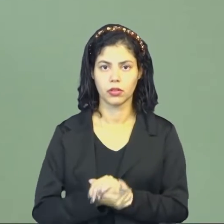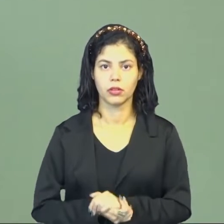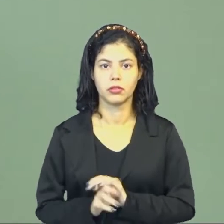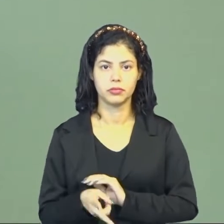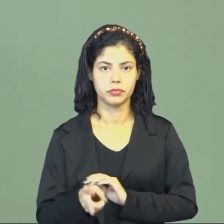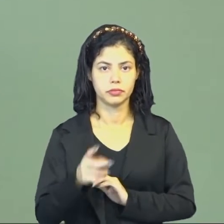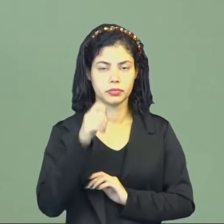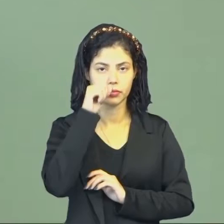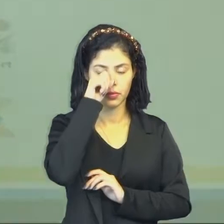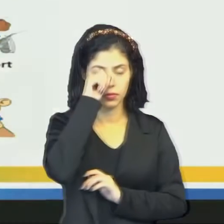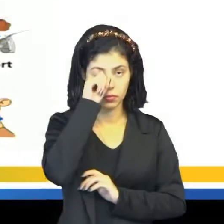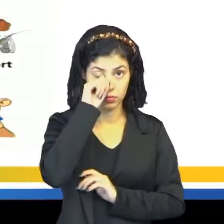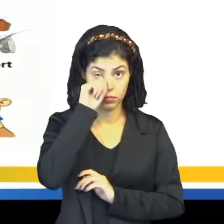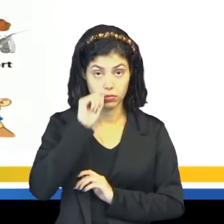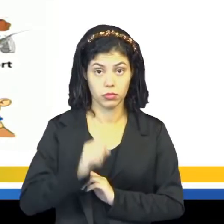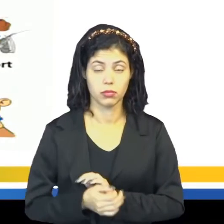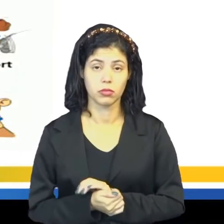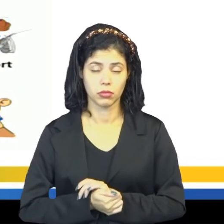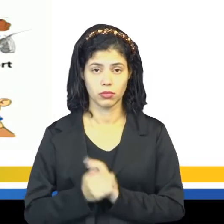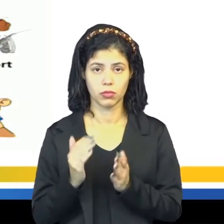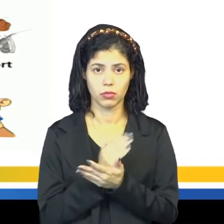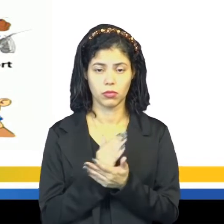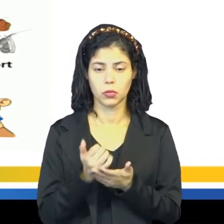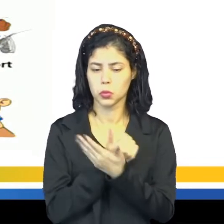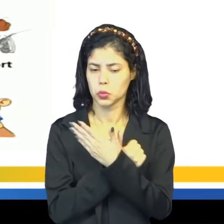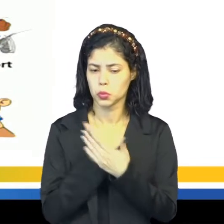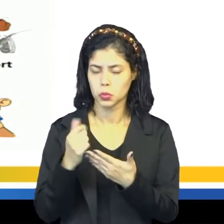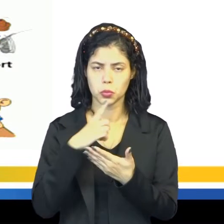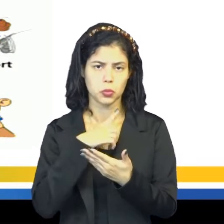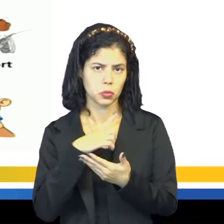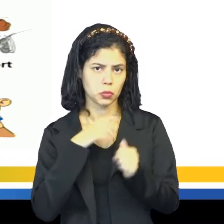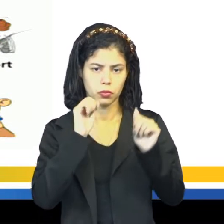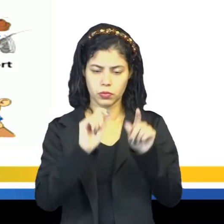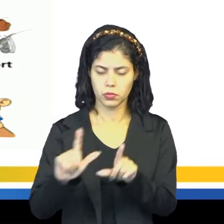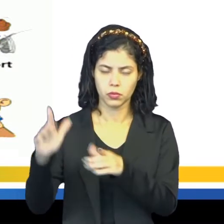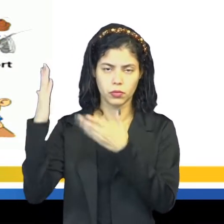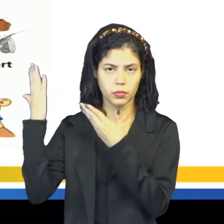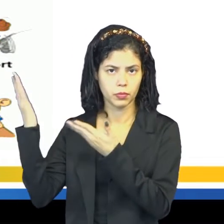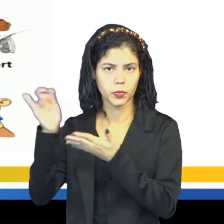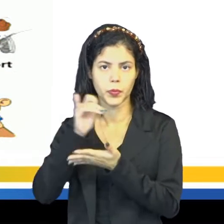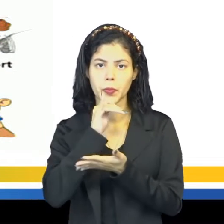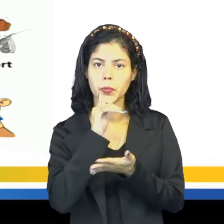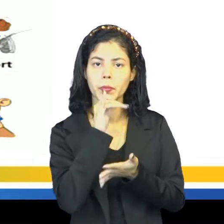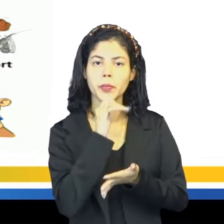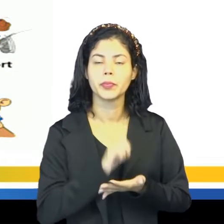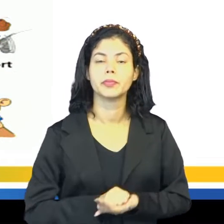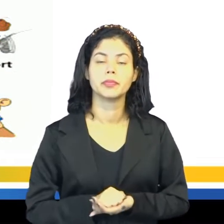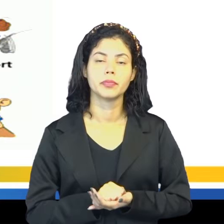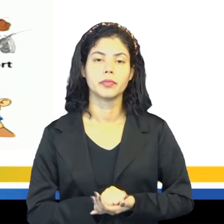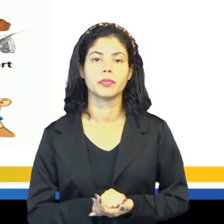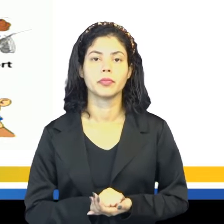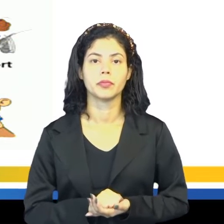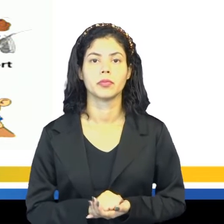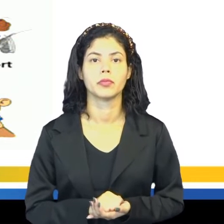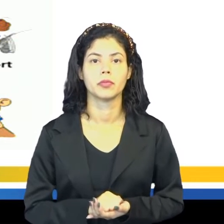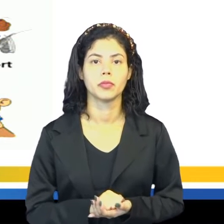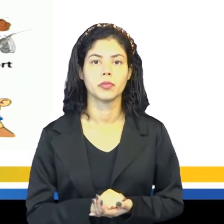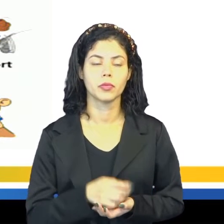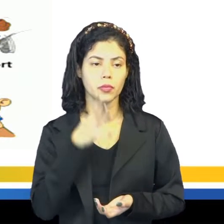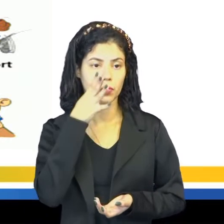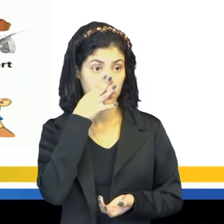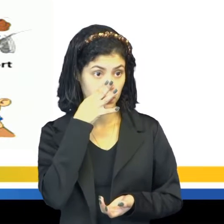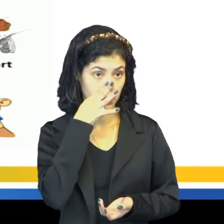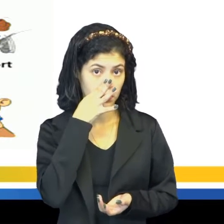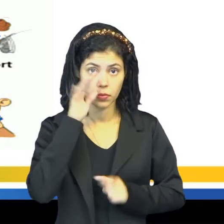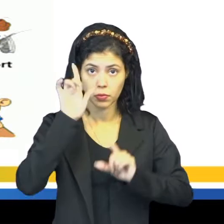Dando continuidade, nós temos aí algumas ações, né, no slide. Por exemplo, watch TV,